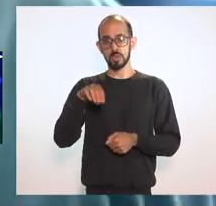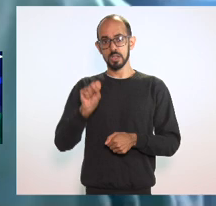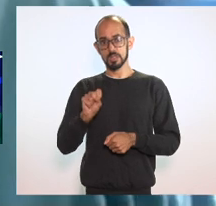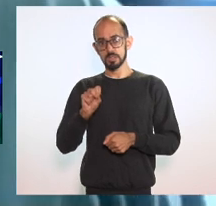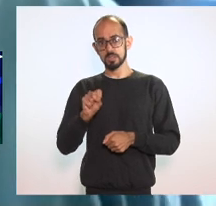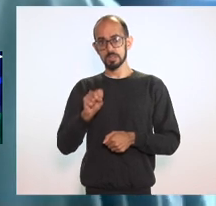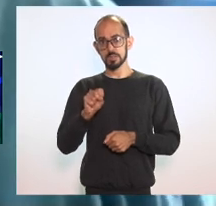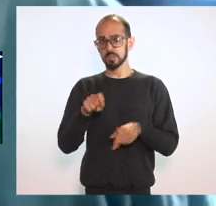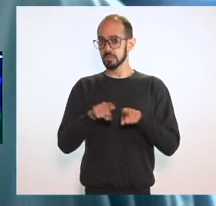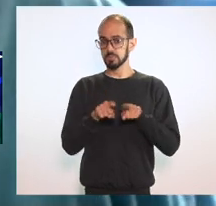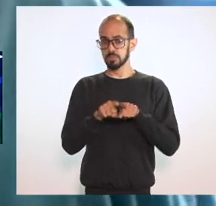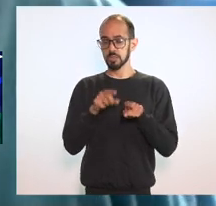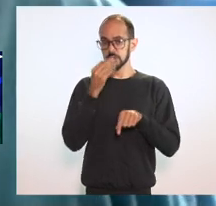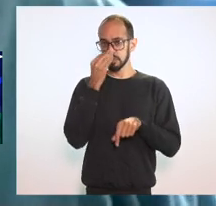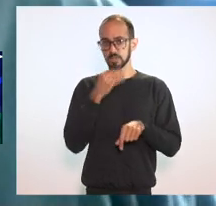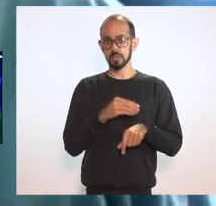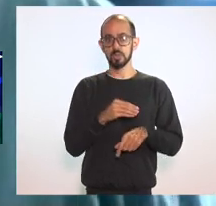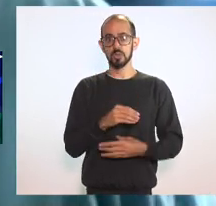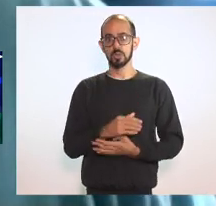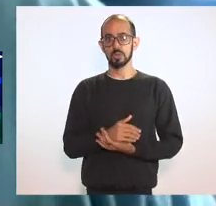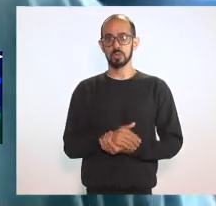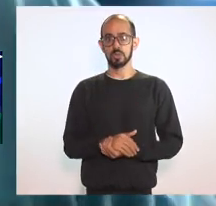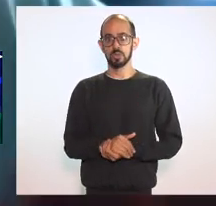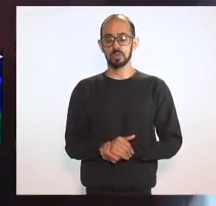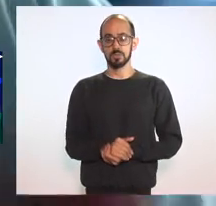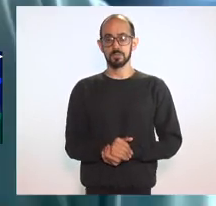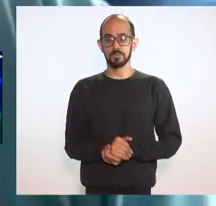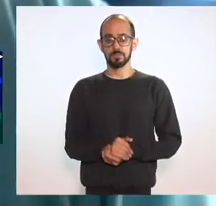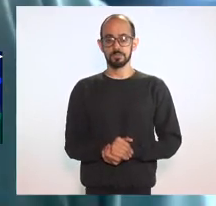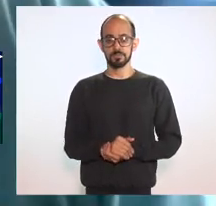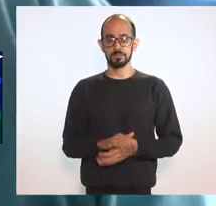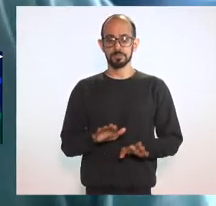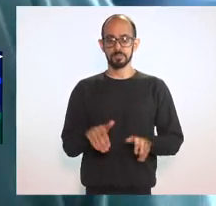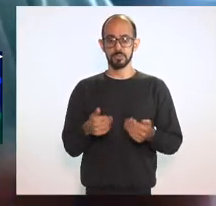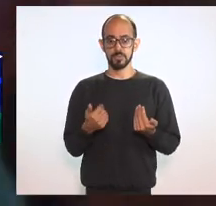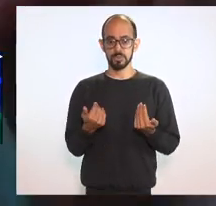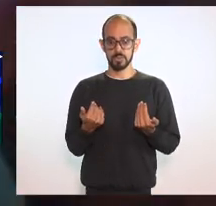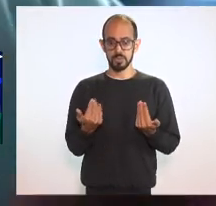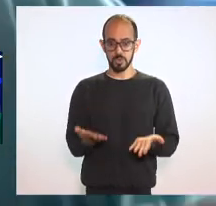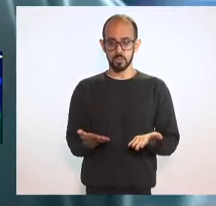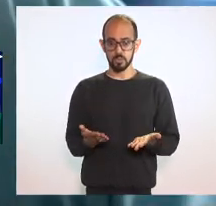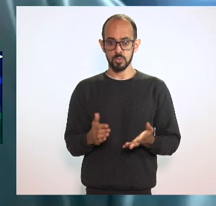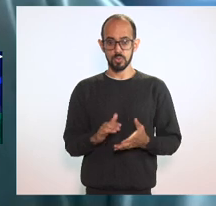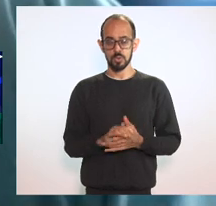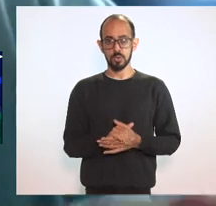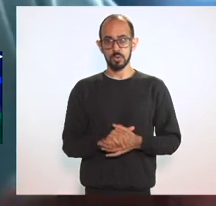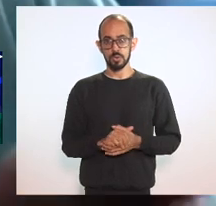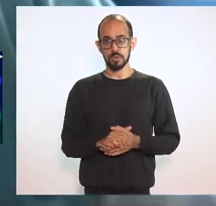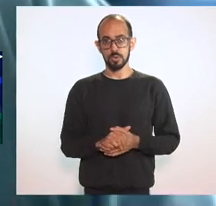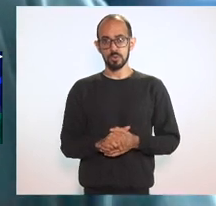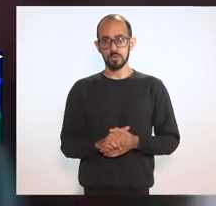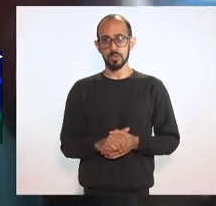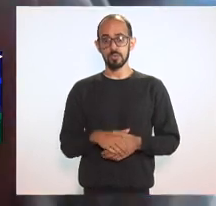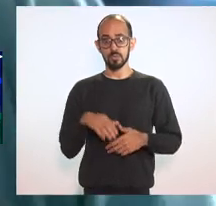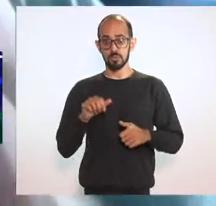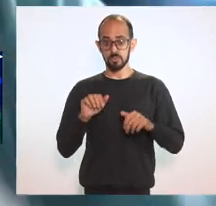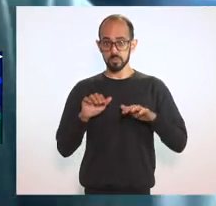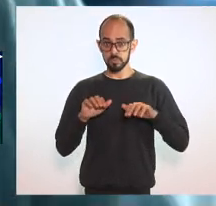eu também de eleitor vamos cair na real feriado